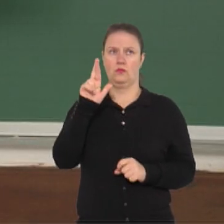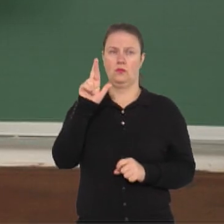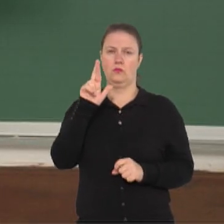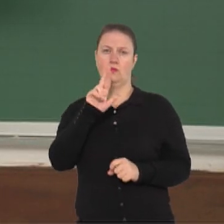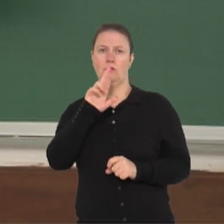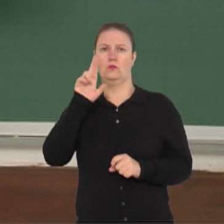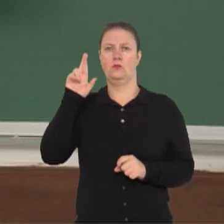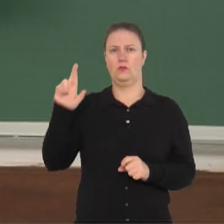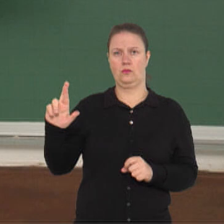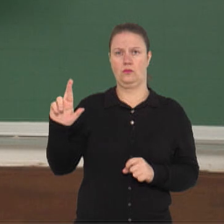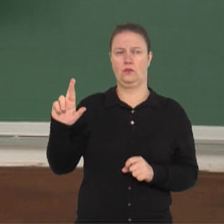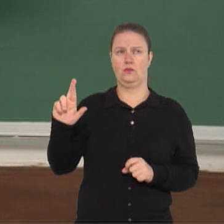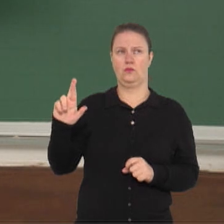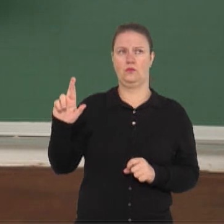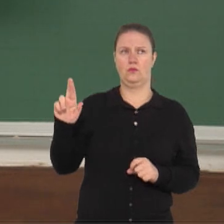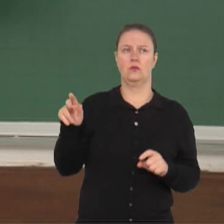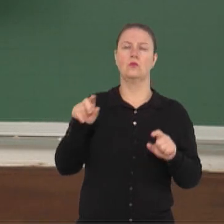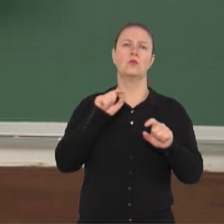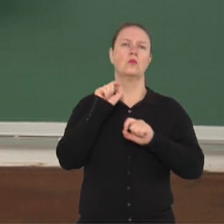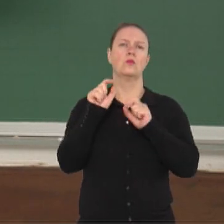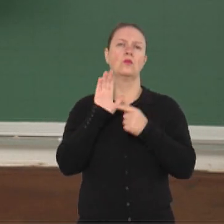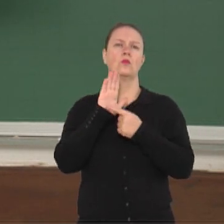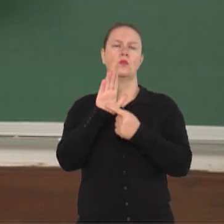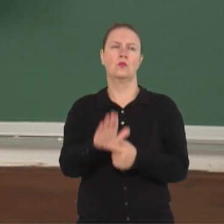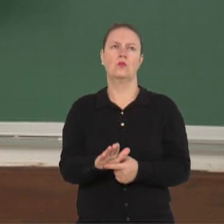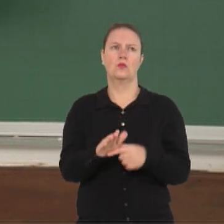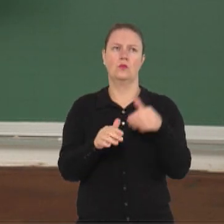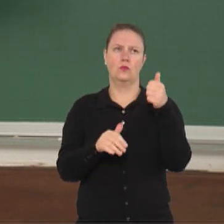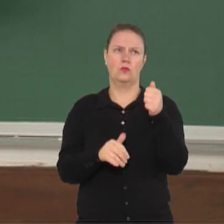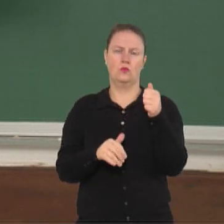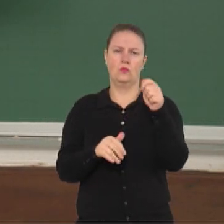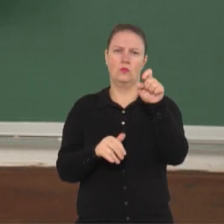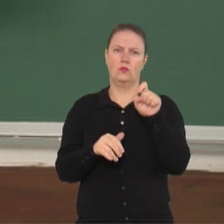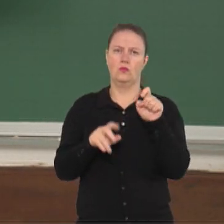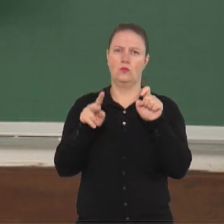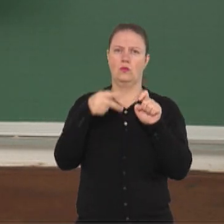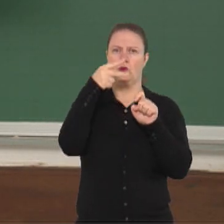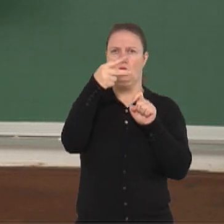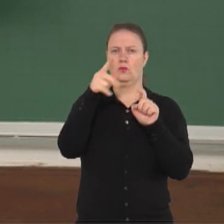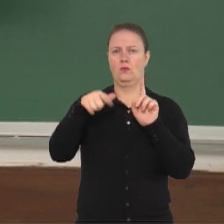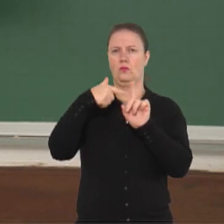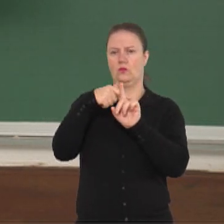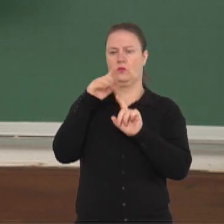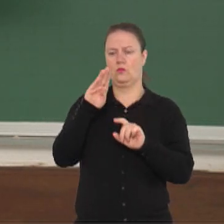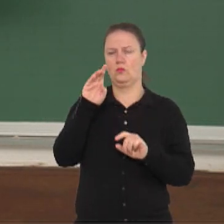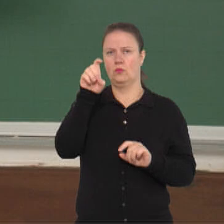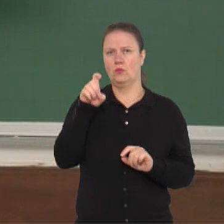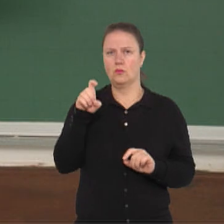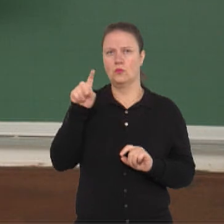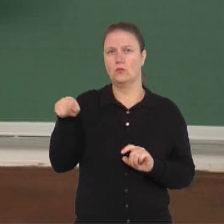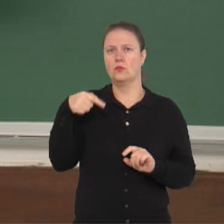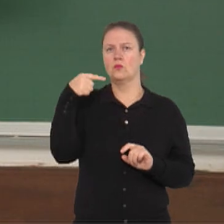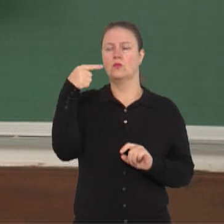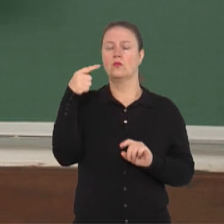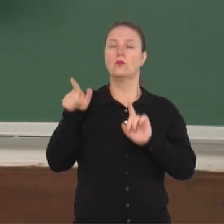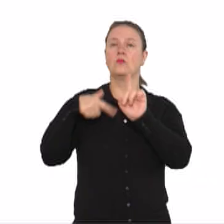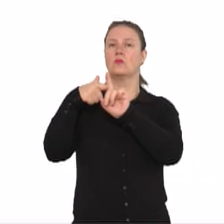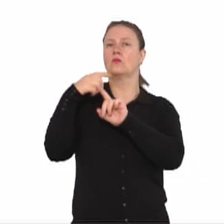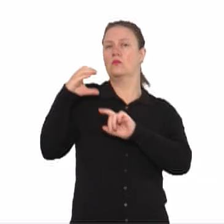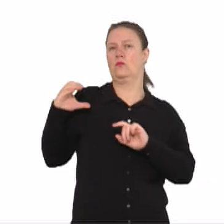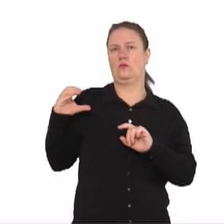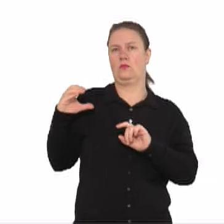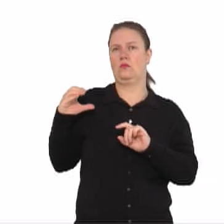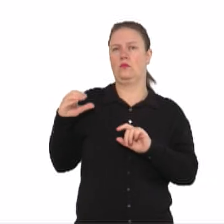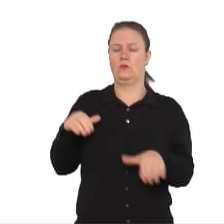reais, definida por ax² mais bx mais c,